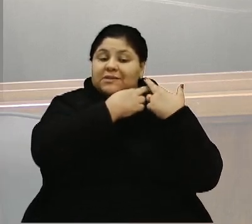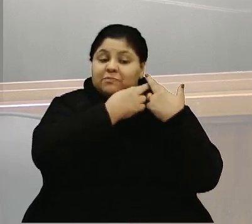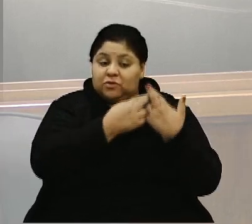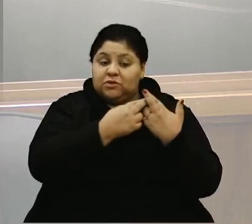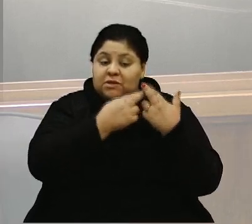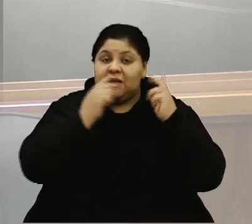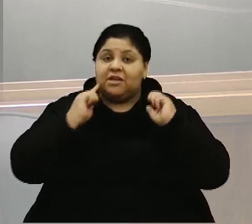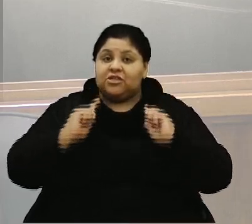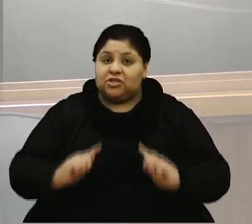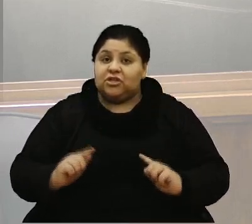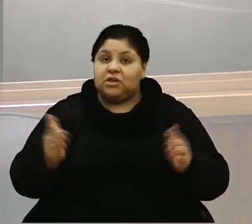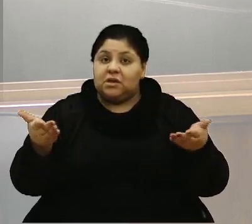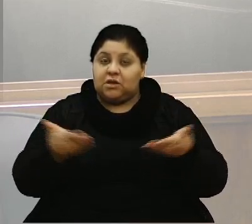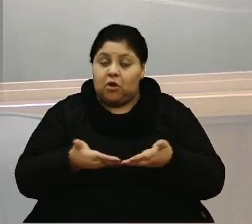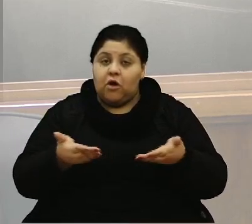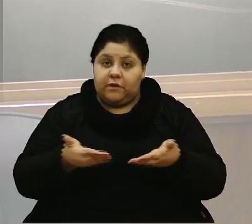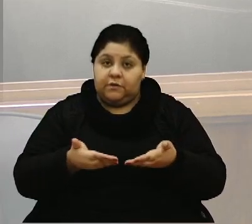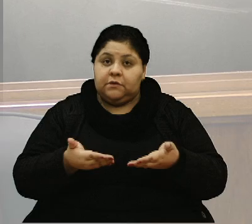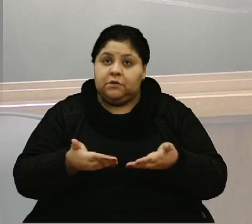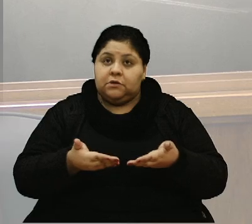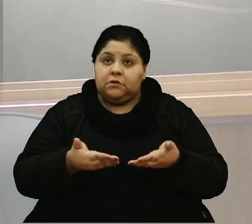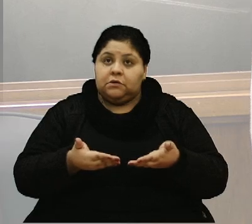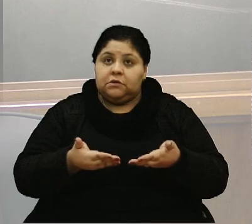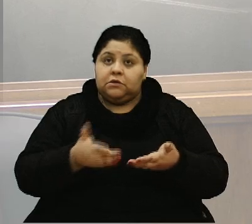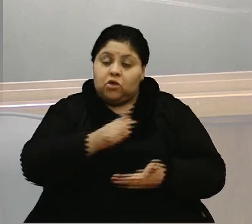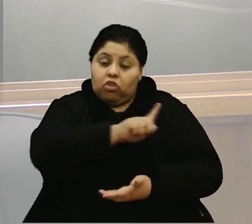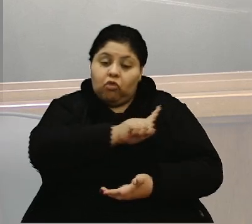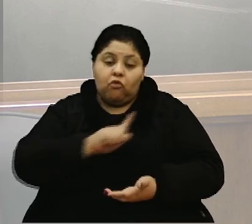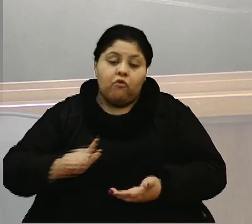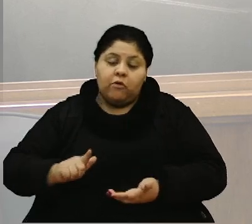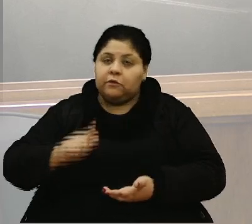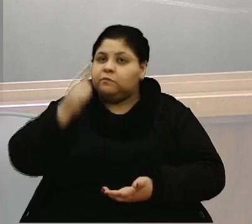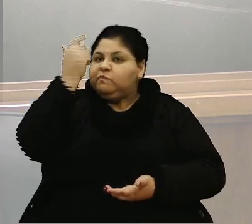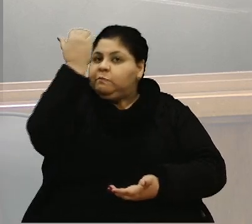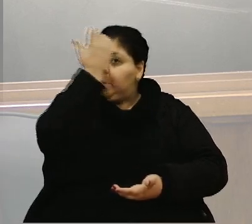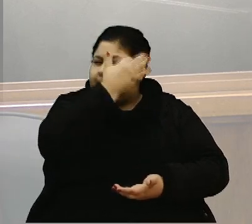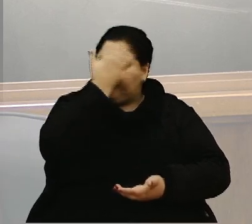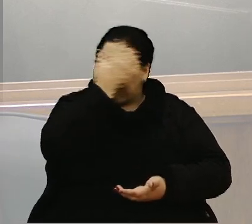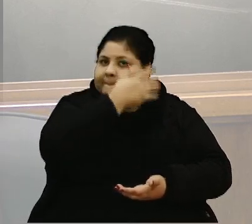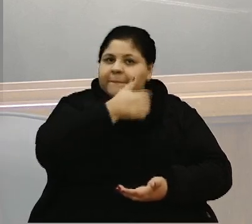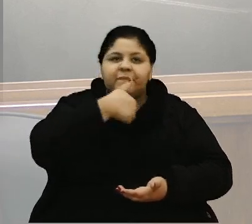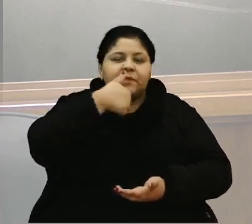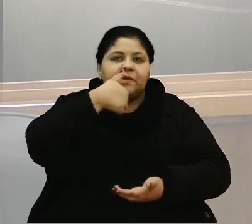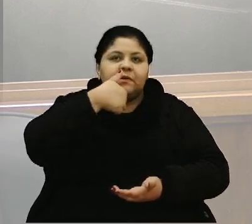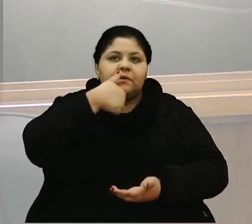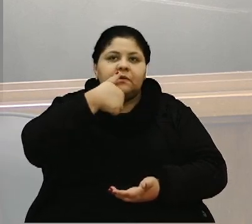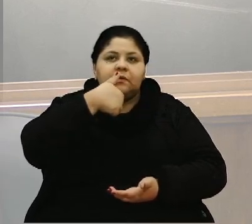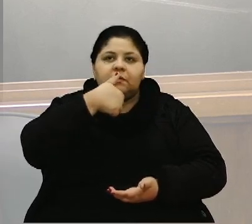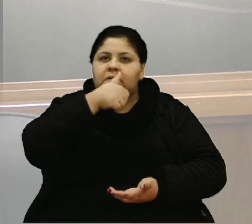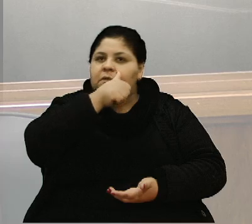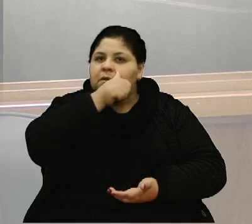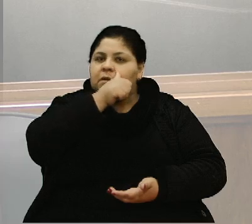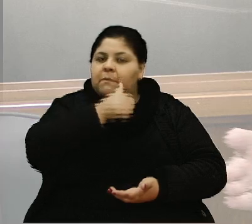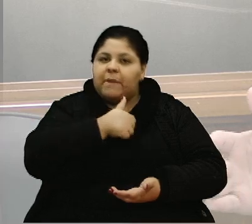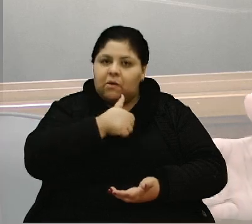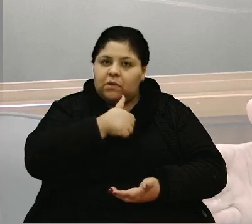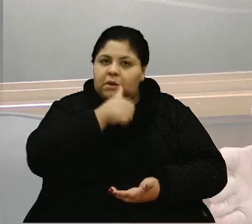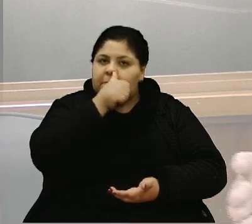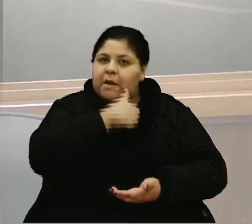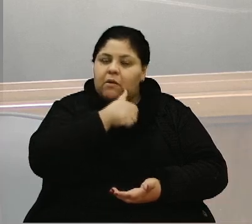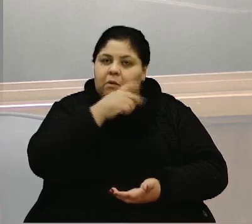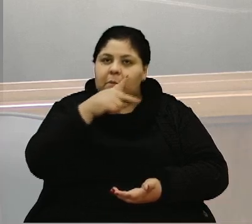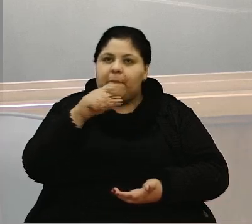está aí, a gestão municipal do governo Adiló e Paula. E é lógico, estamos